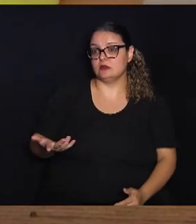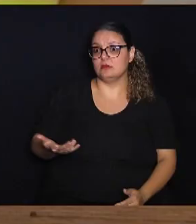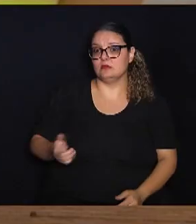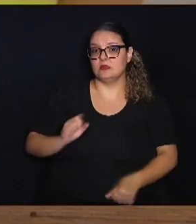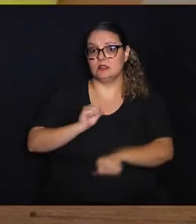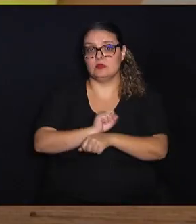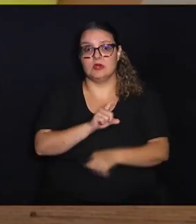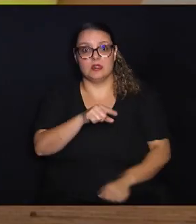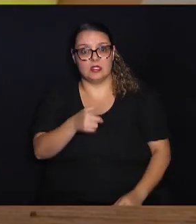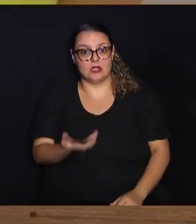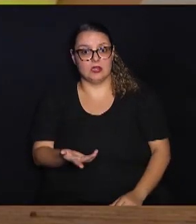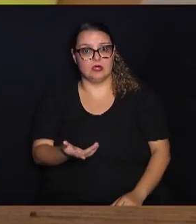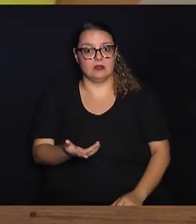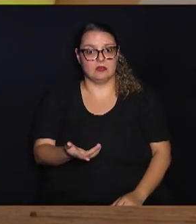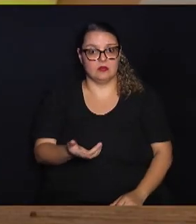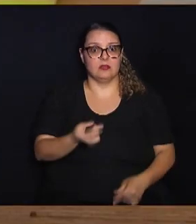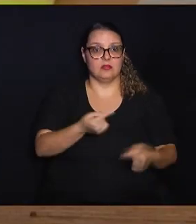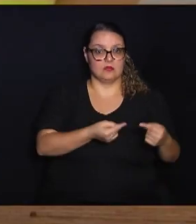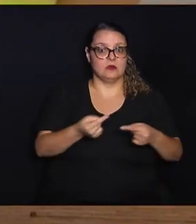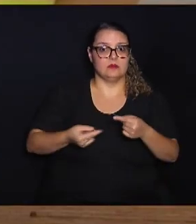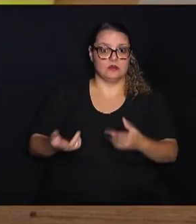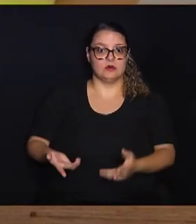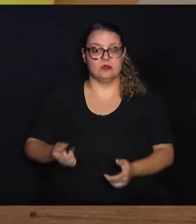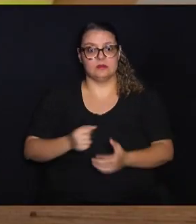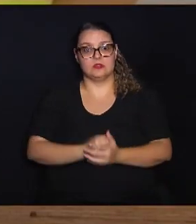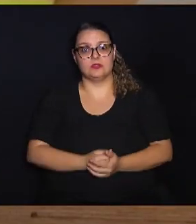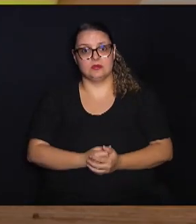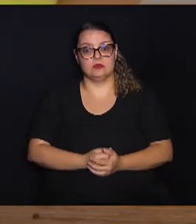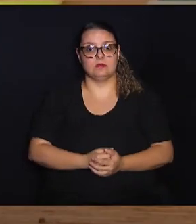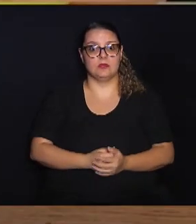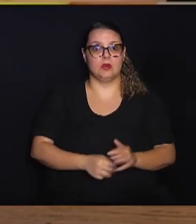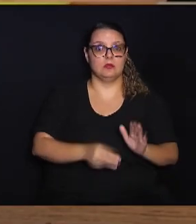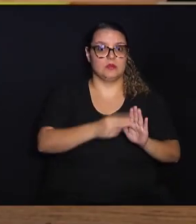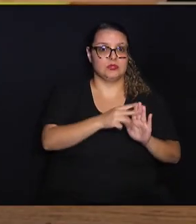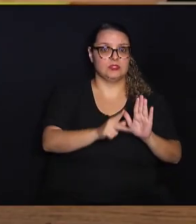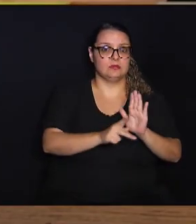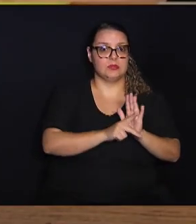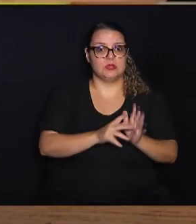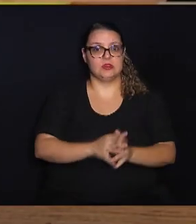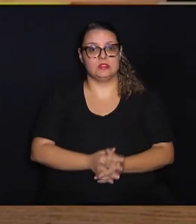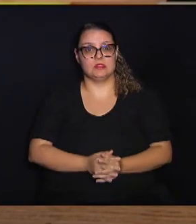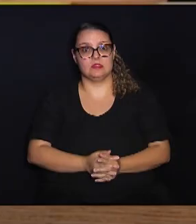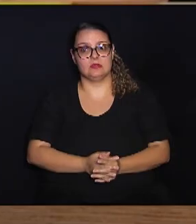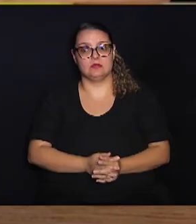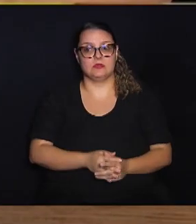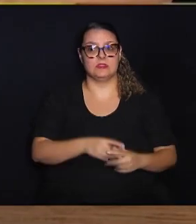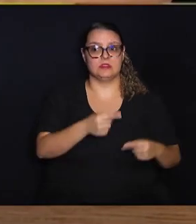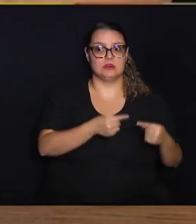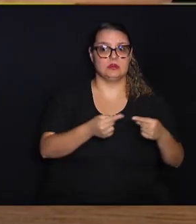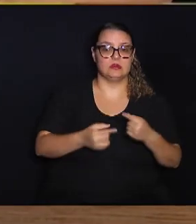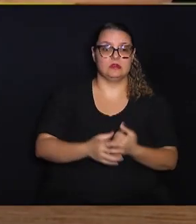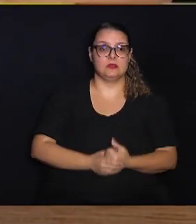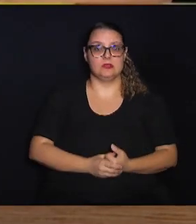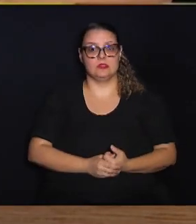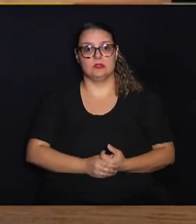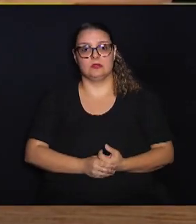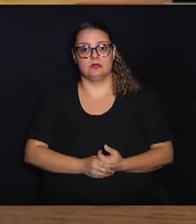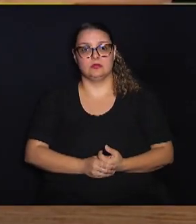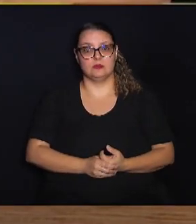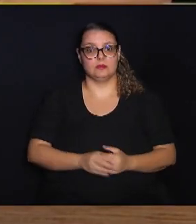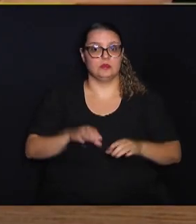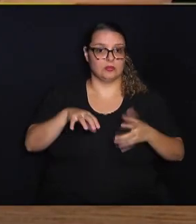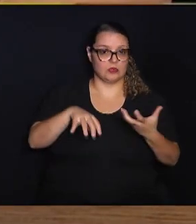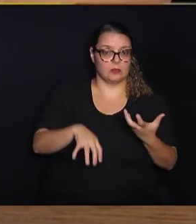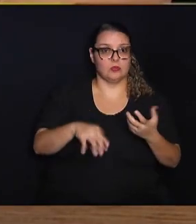Pois é, até foi debatido, por exemplo, tem uma medida provisória que está sendo discutida no Congresso Nacional que proíbe,